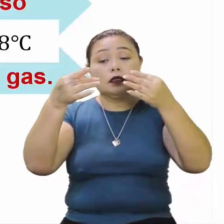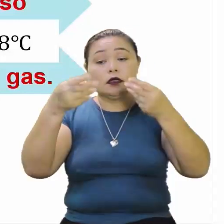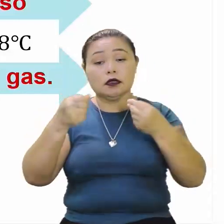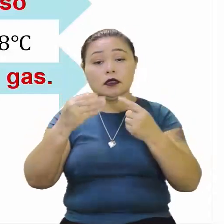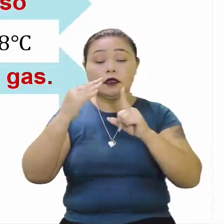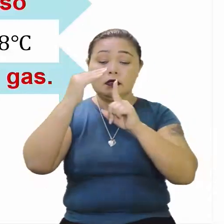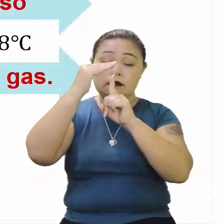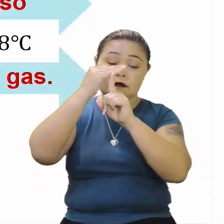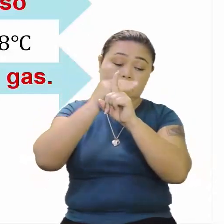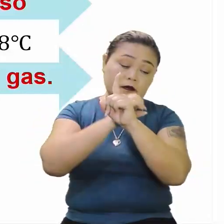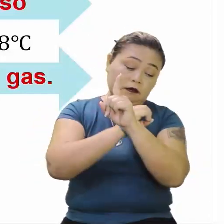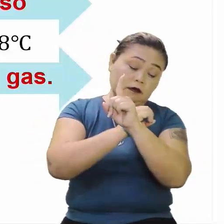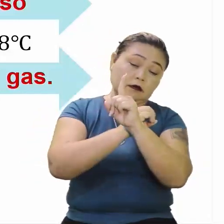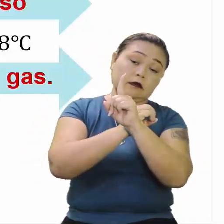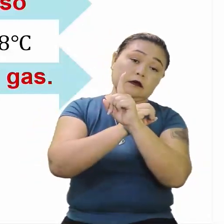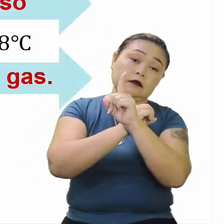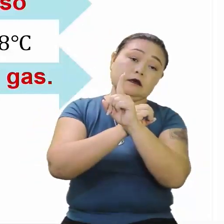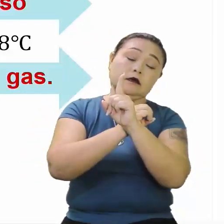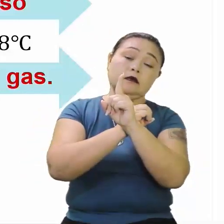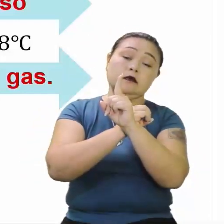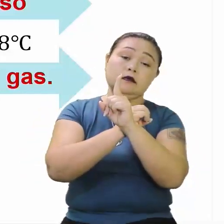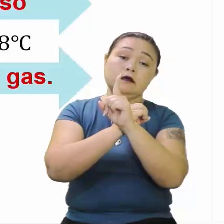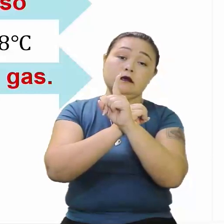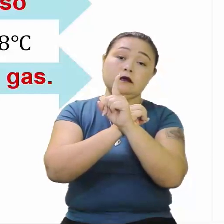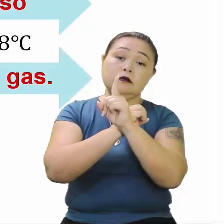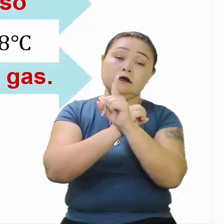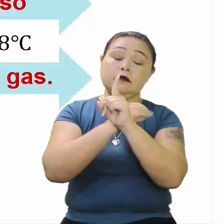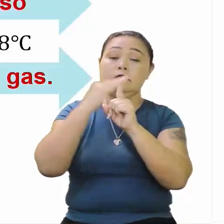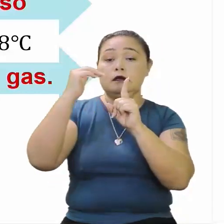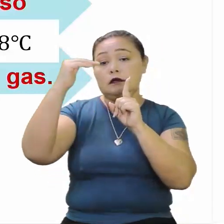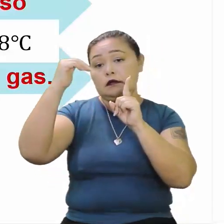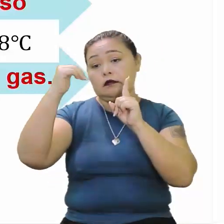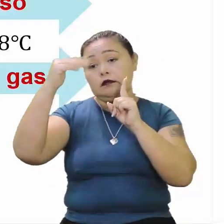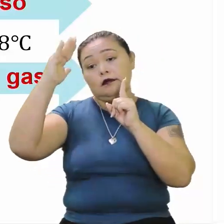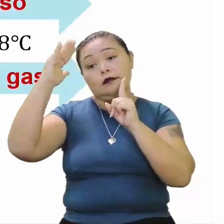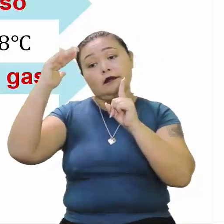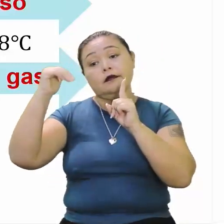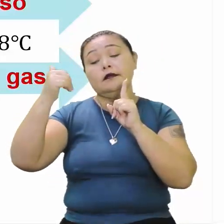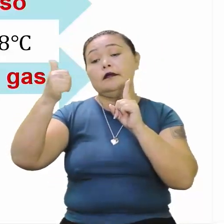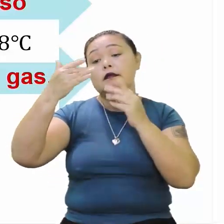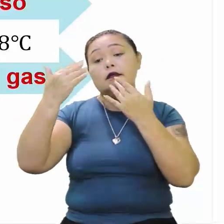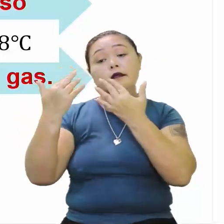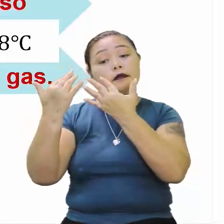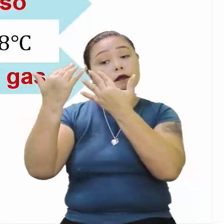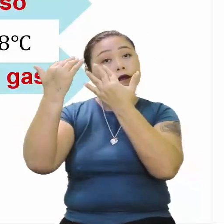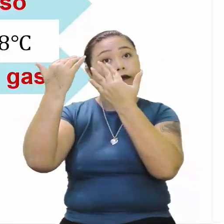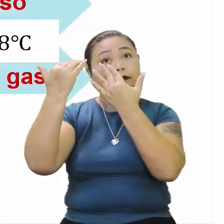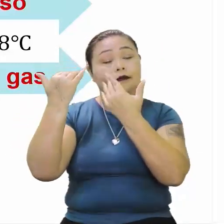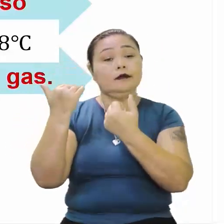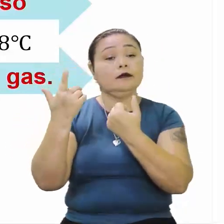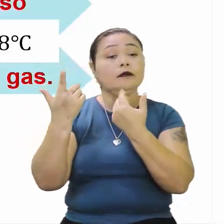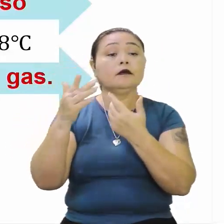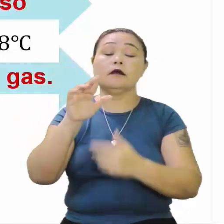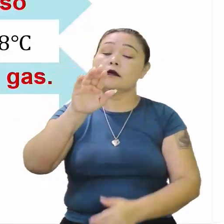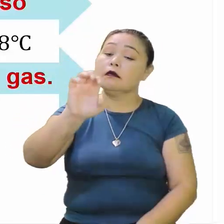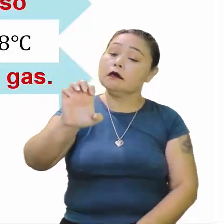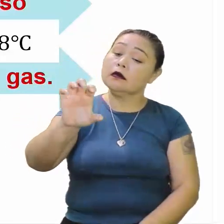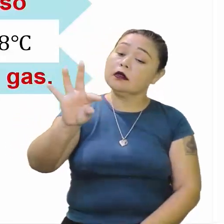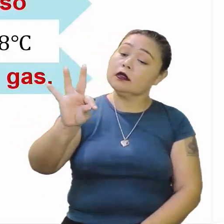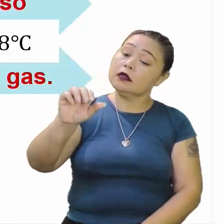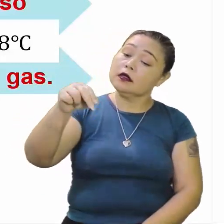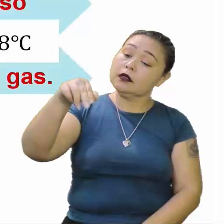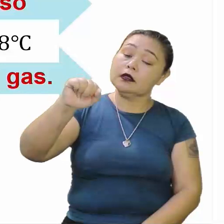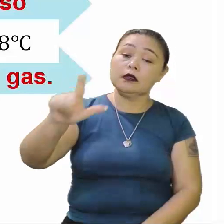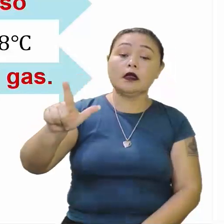de 0 é sólido, abaixo de 100 é gasoso. Digamos que eu tenho aqui o etanol, que é o álcool